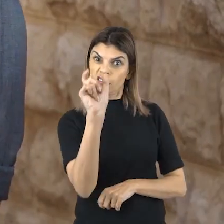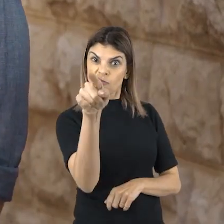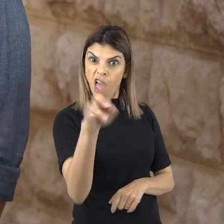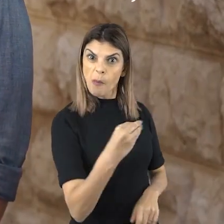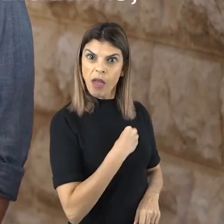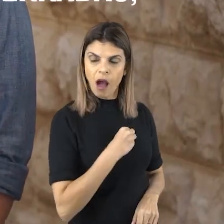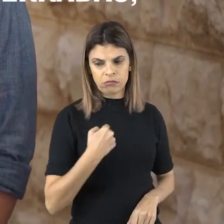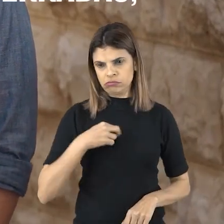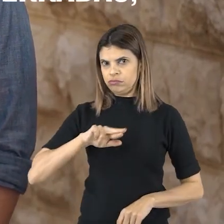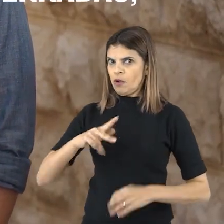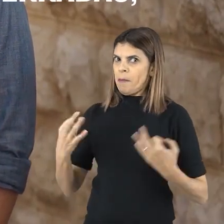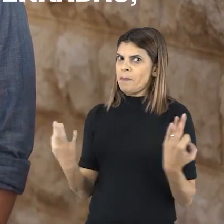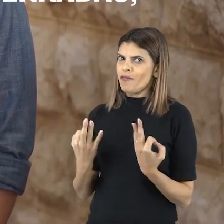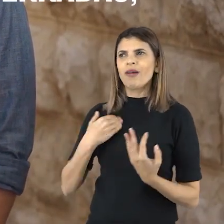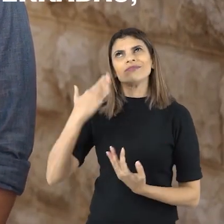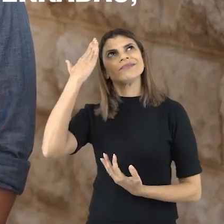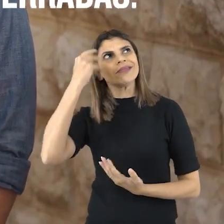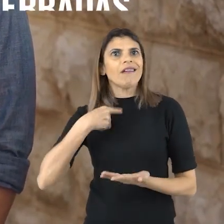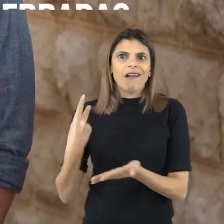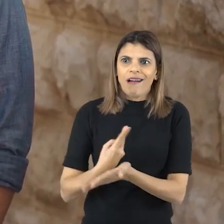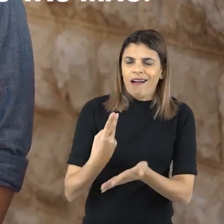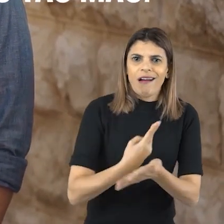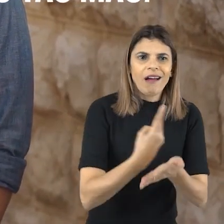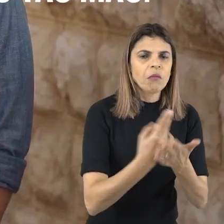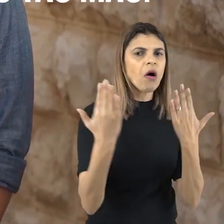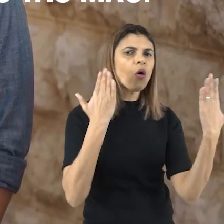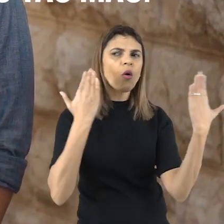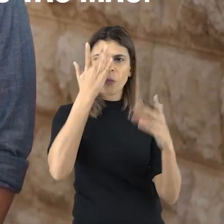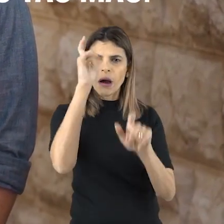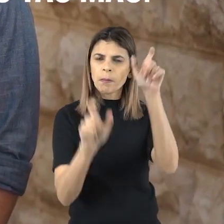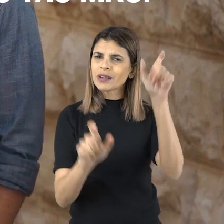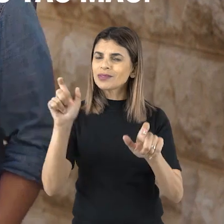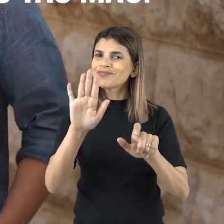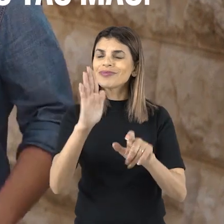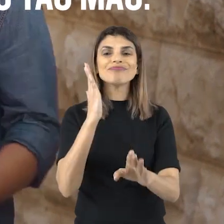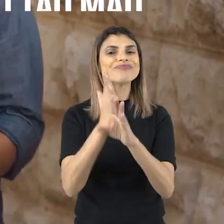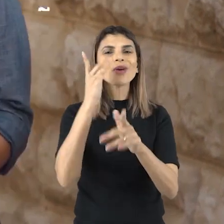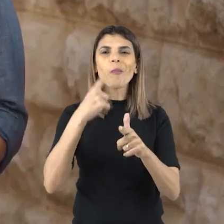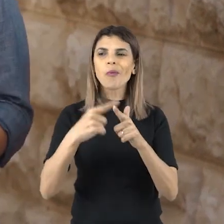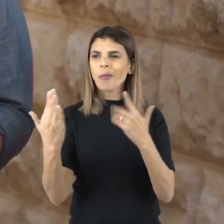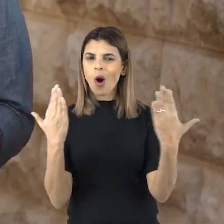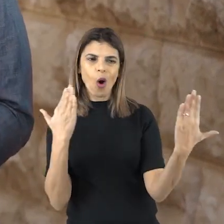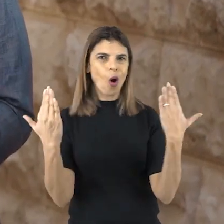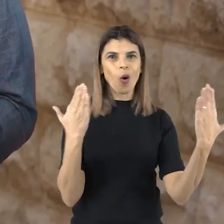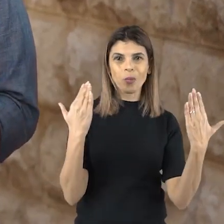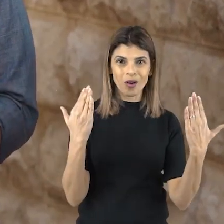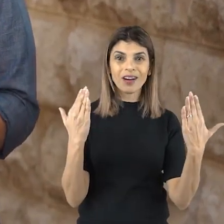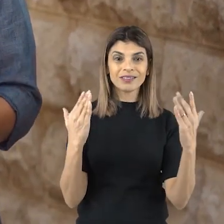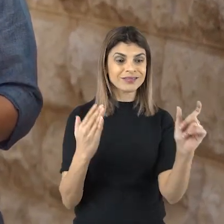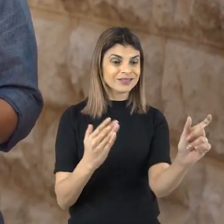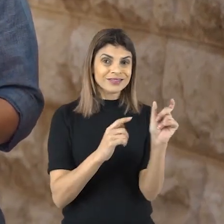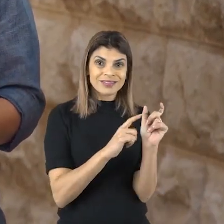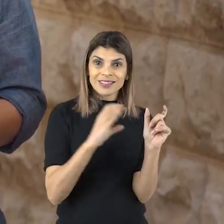pode pensar, sim, eu não sou perfeito. Eu sei que faço coisas erradas, mas em comparação a muitas pessoas, eu não sou tão mau. Mas o problema com essa comparação é